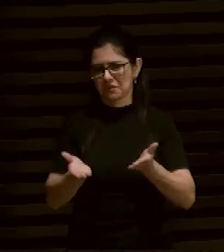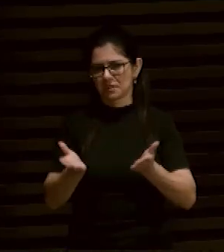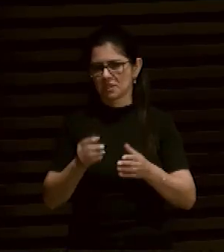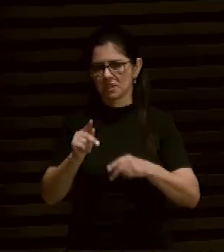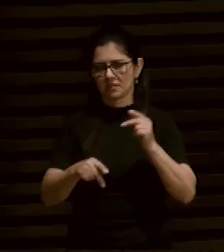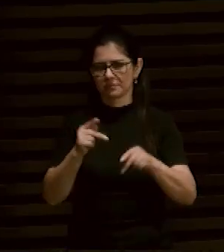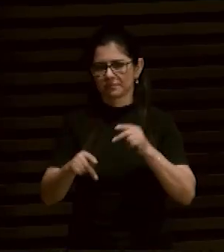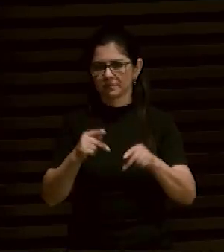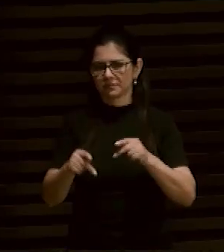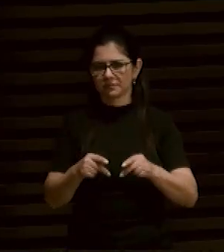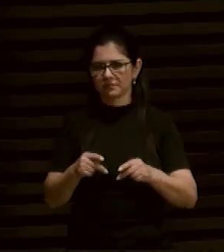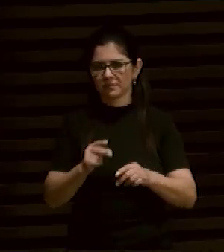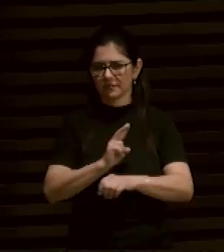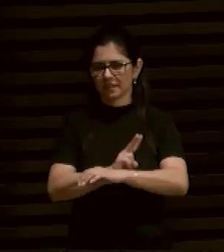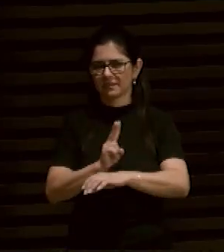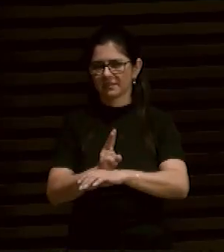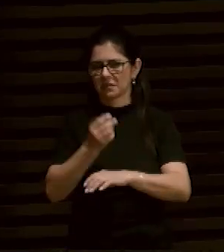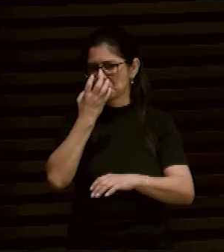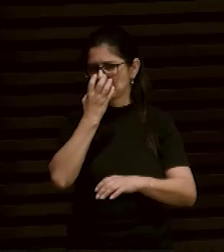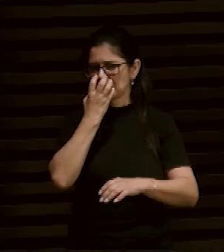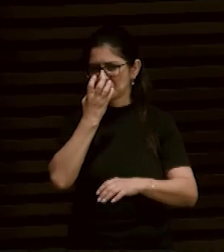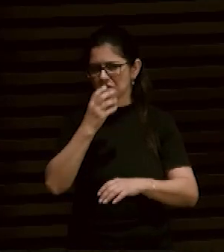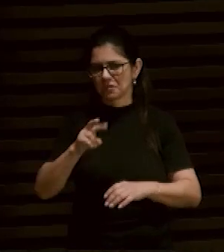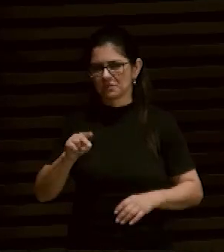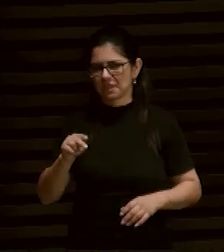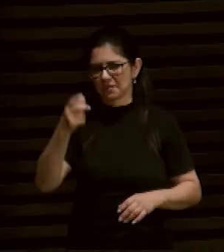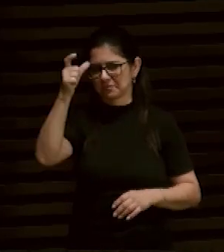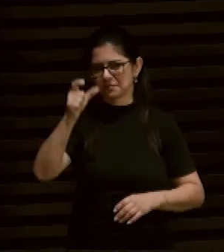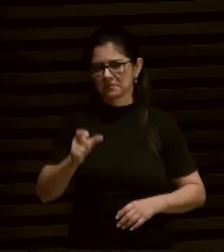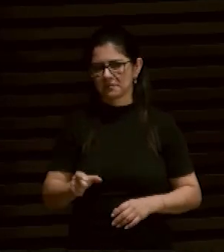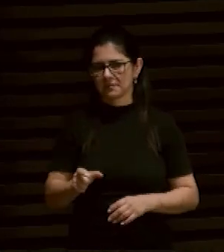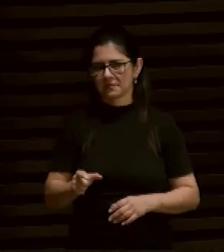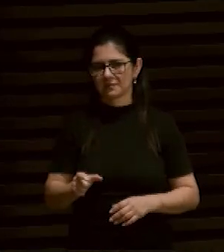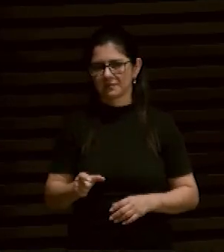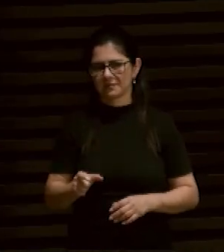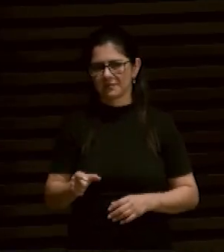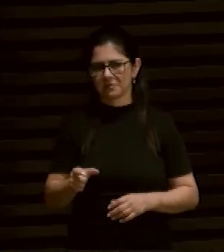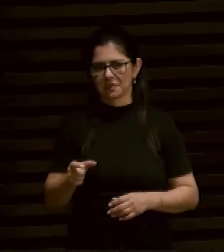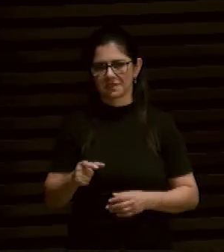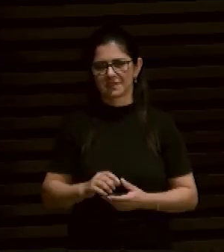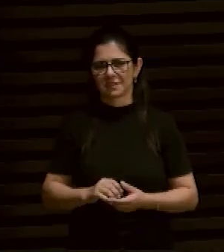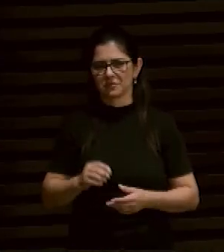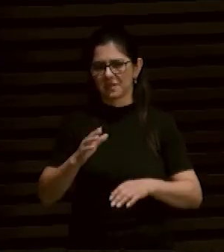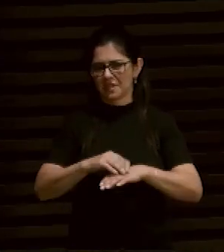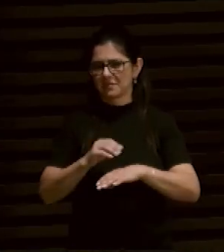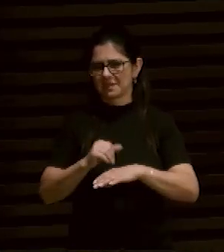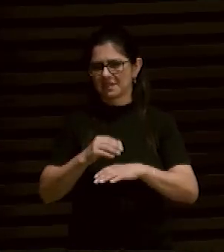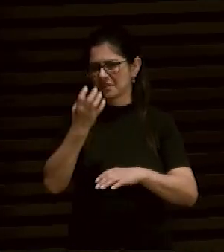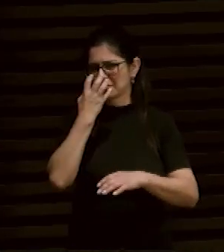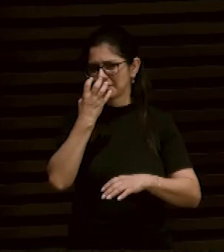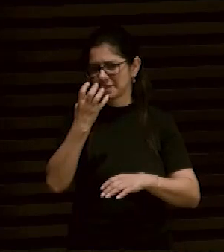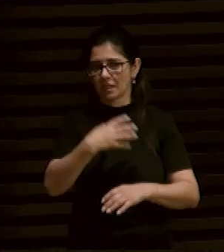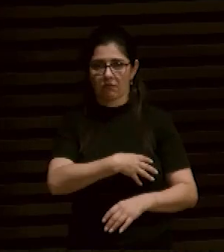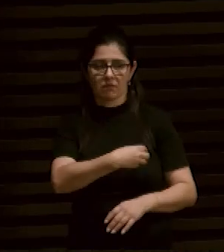TDAH, cachorro tem depressão, o cachorro hoje em dia dorme na sua cama, come sua comida, você chama ele de filho. Mas o texto fala, irmãos,